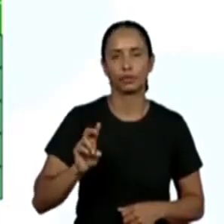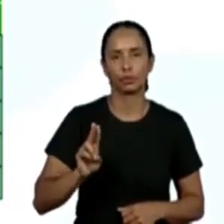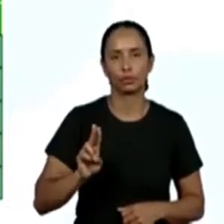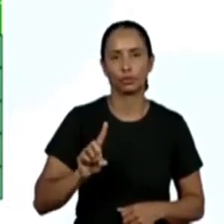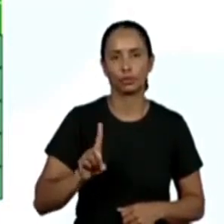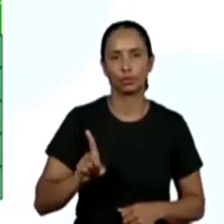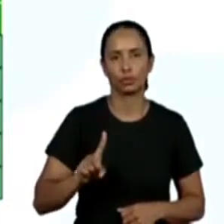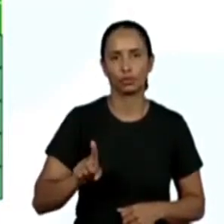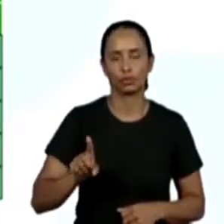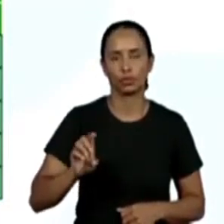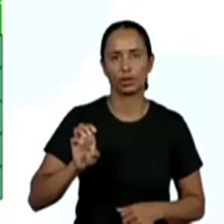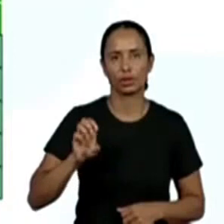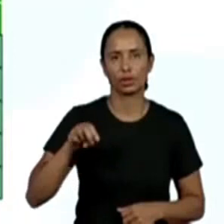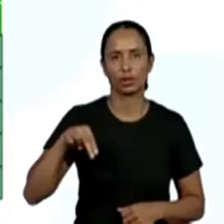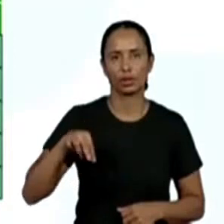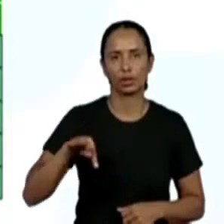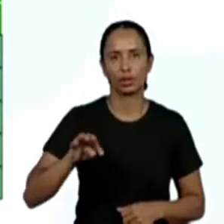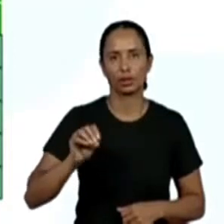200